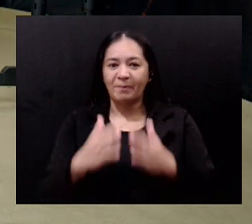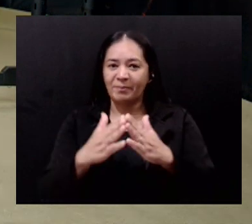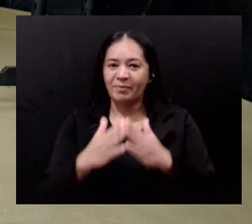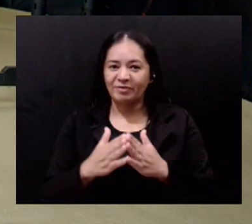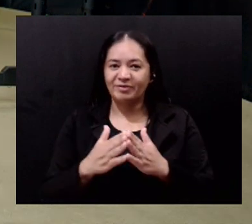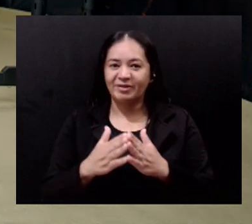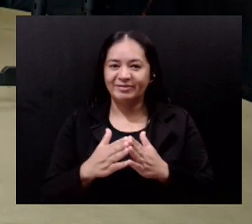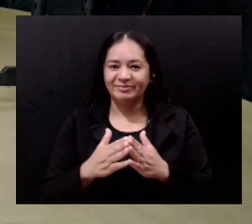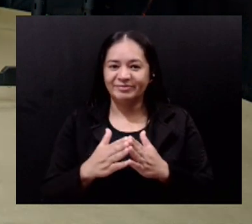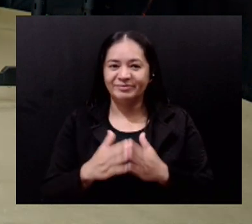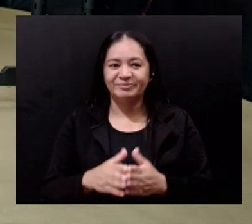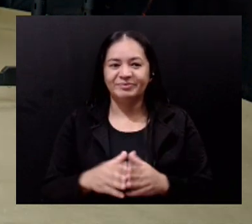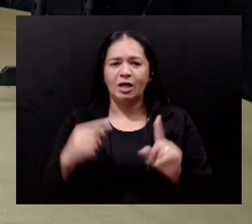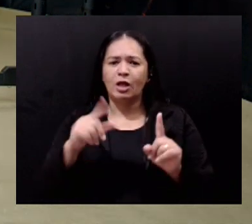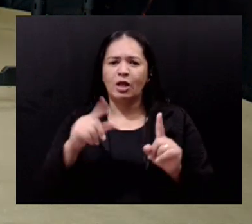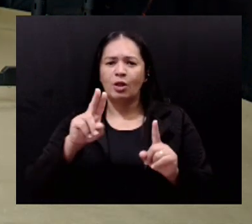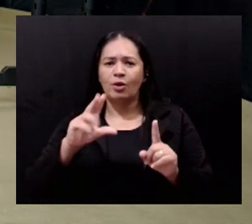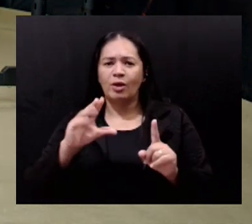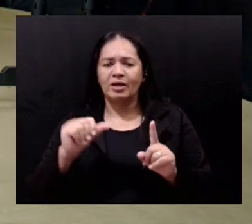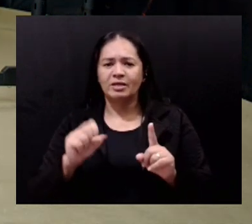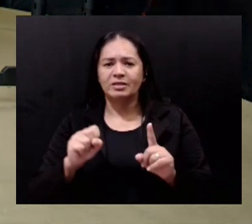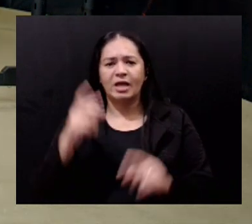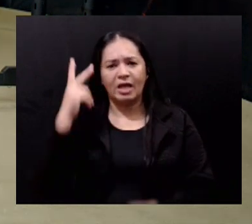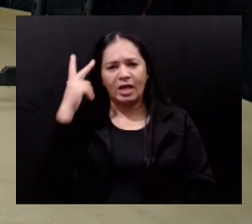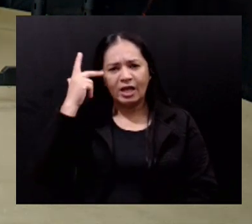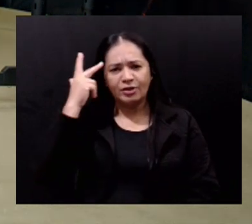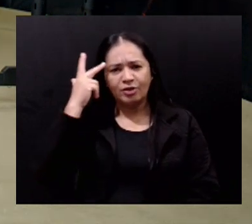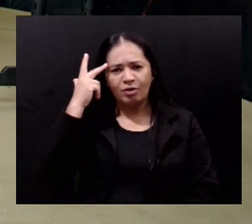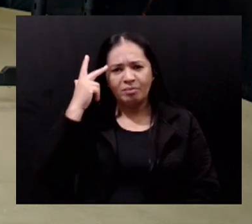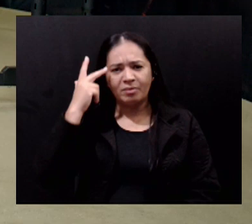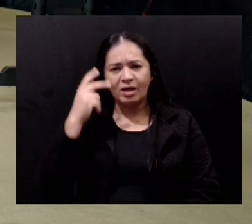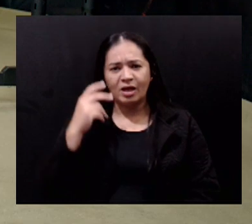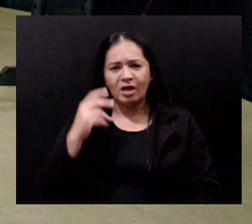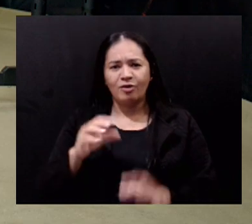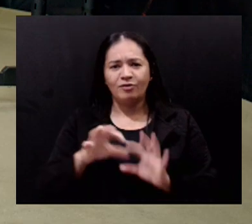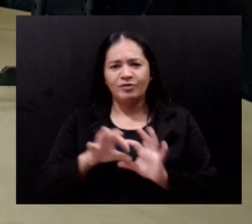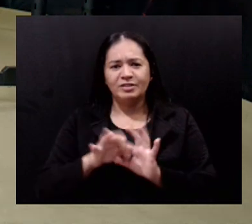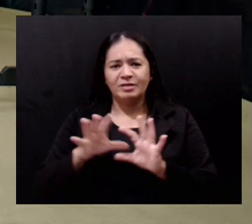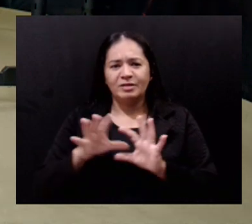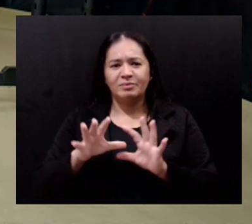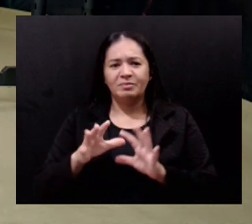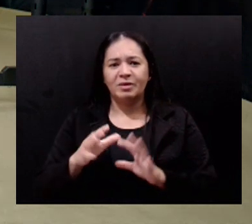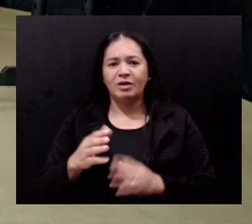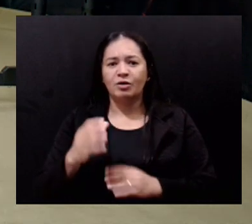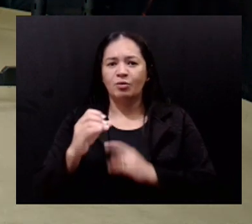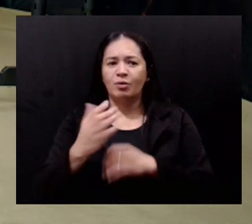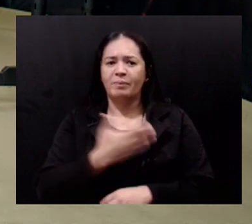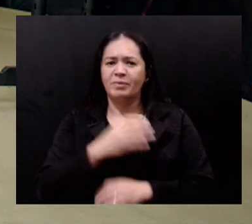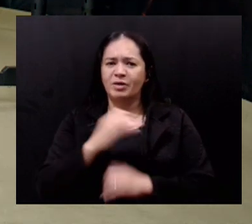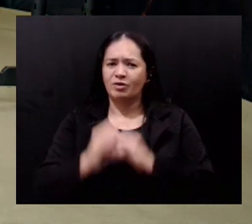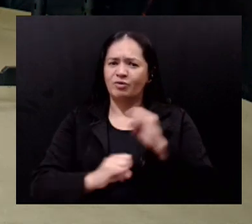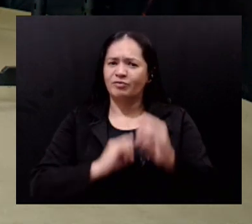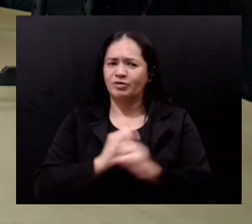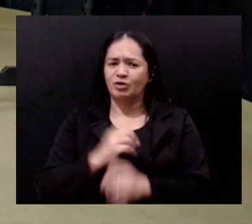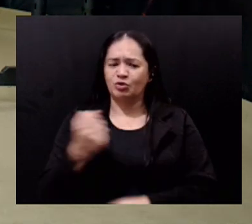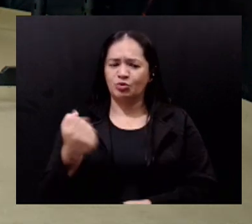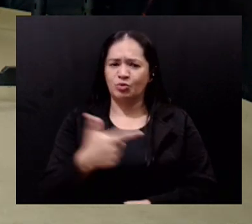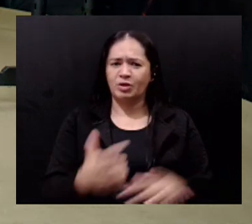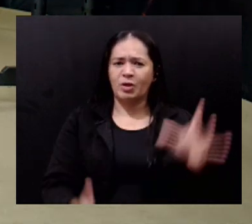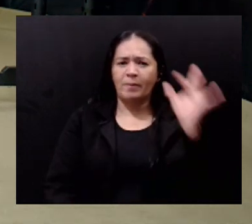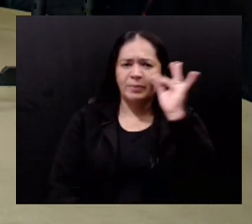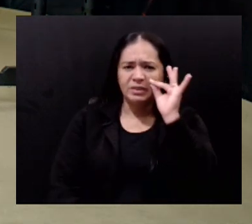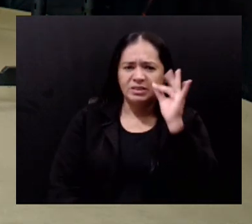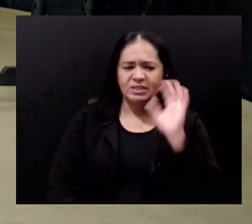comum ter mais abertura com amigos virtuais do que com os presenciais? Isso é um novo tipo de